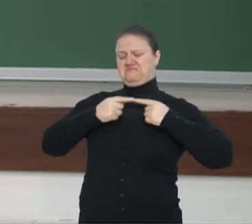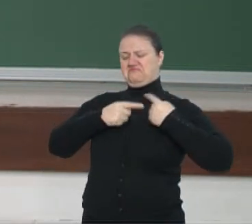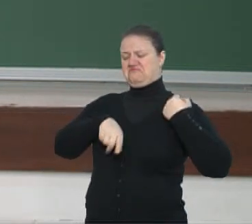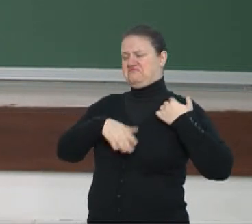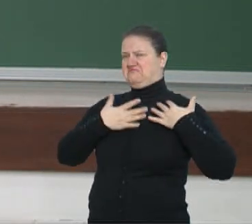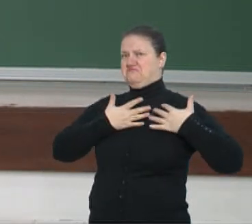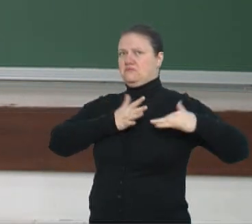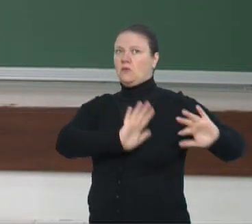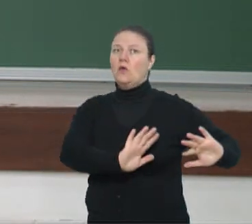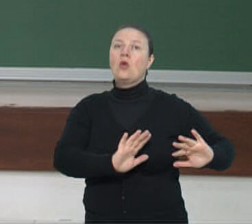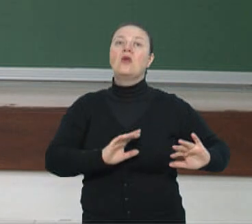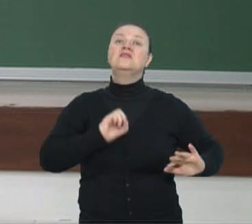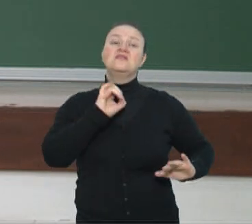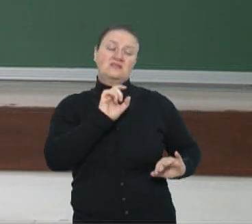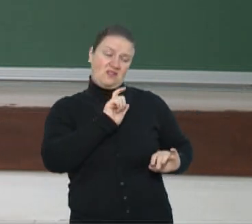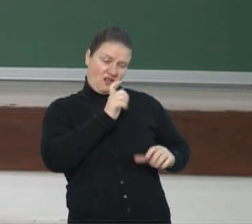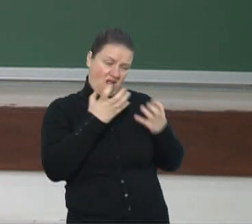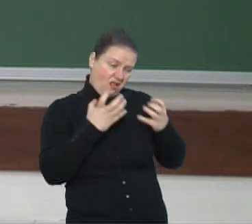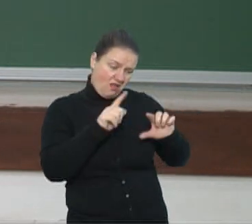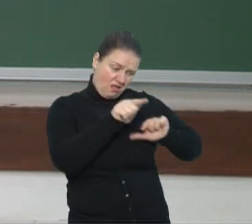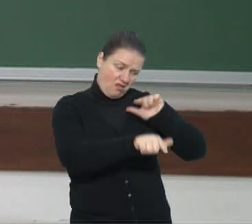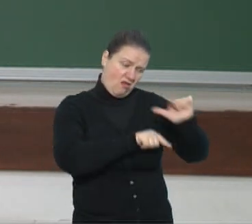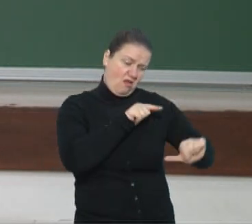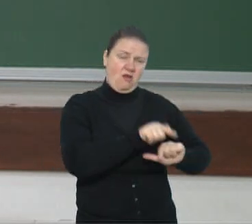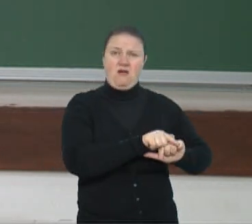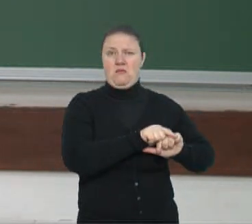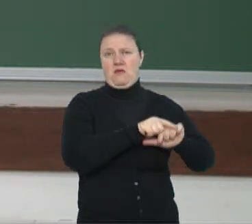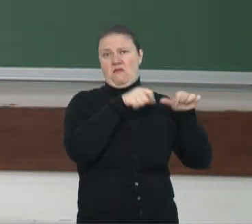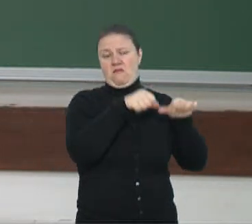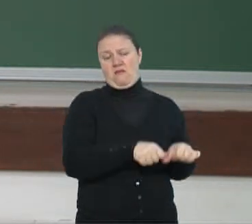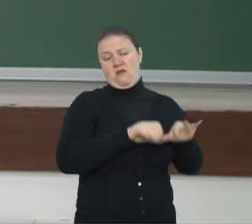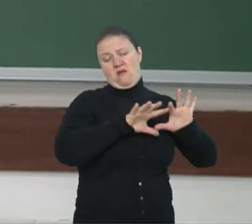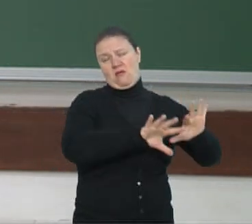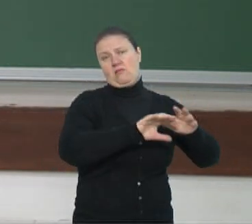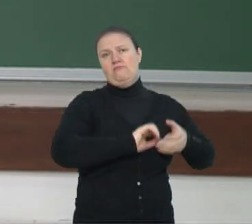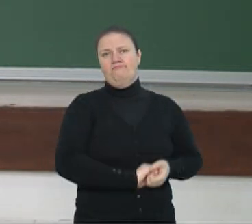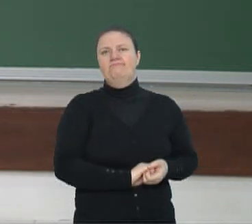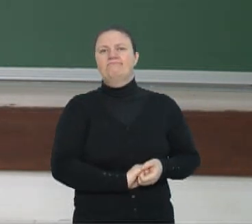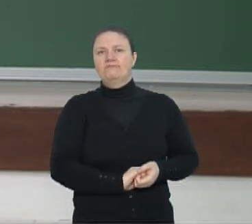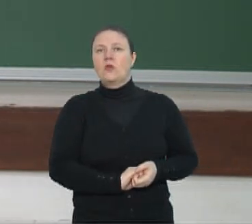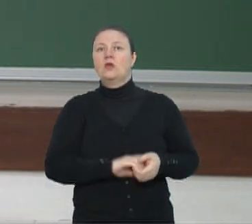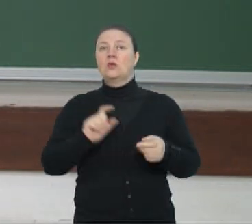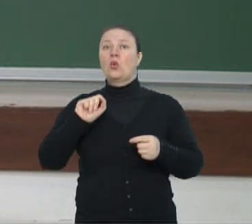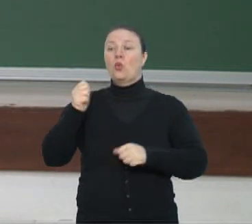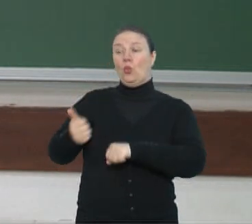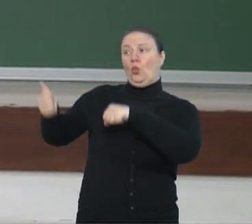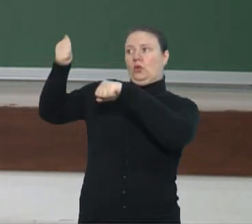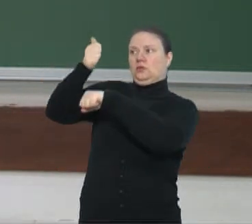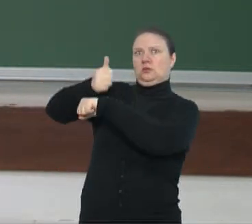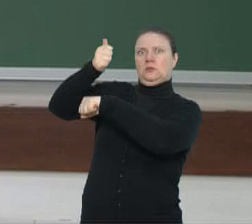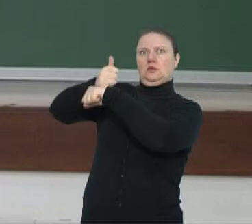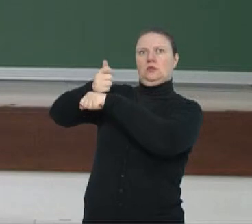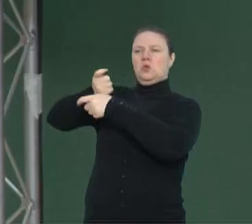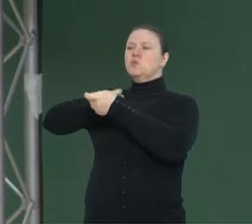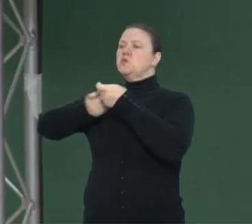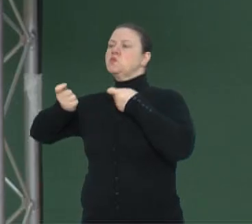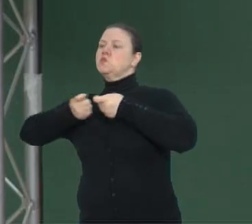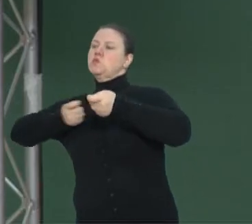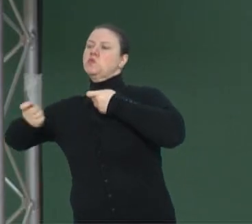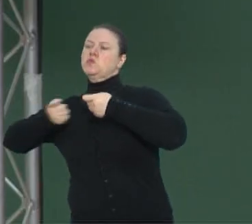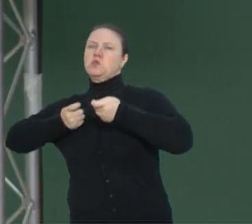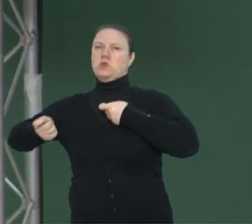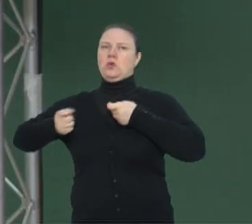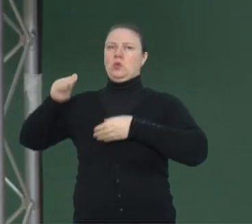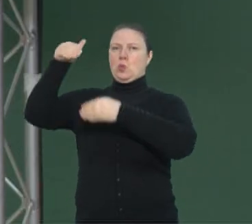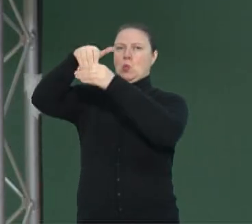queria trabalhar ali. E era bom defender o lucro. Lembre-se que os patrões eram quem controlava o parlamento. E eles